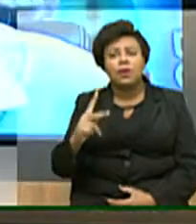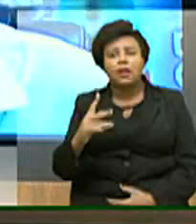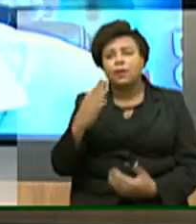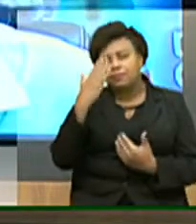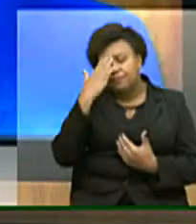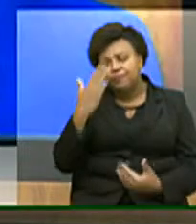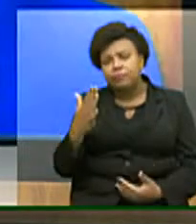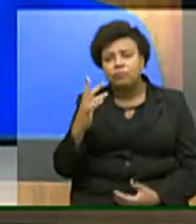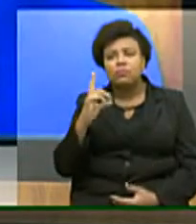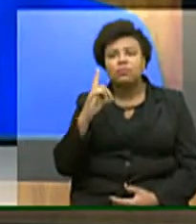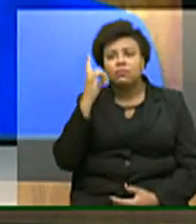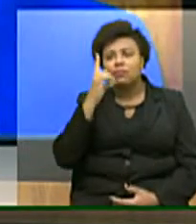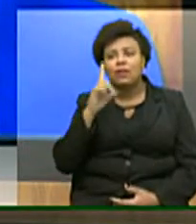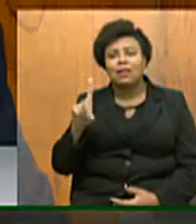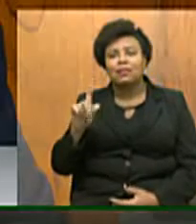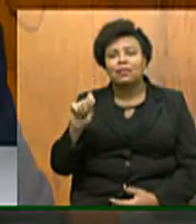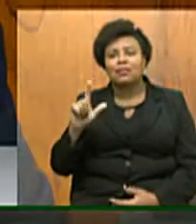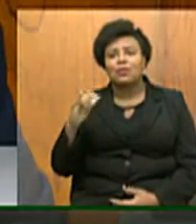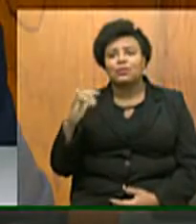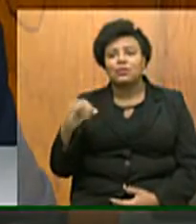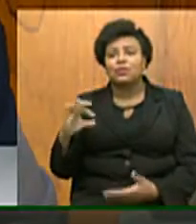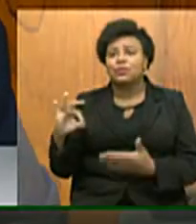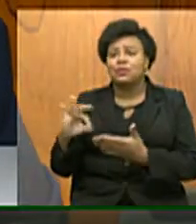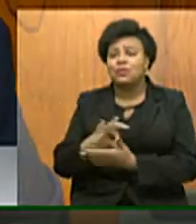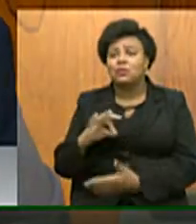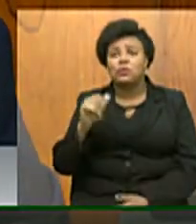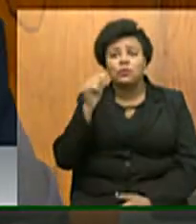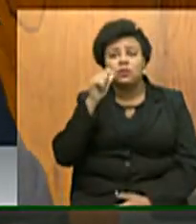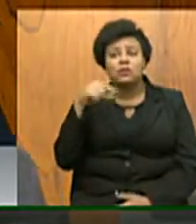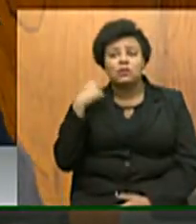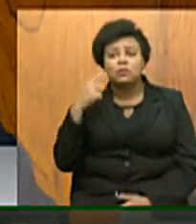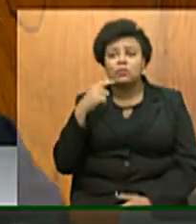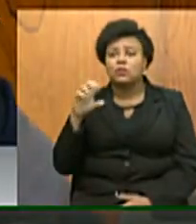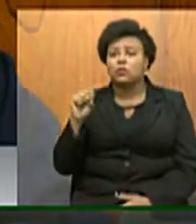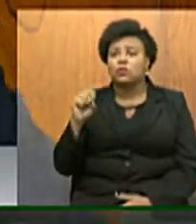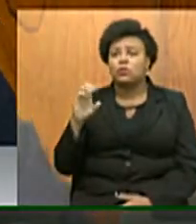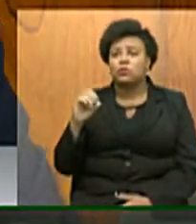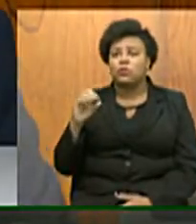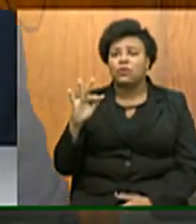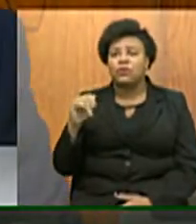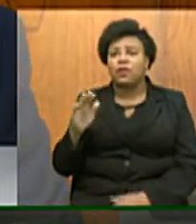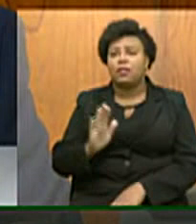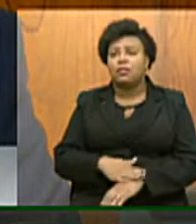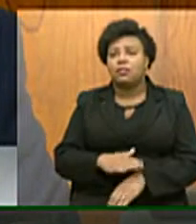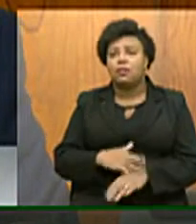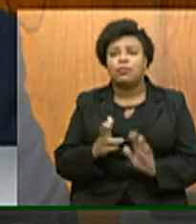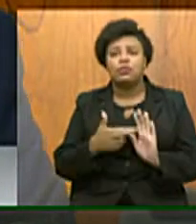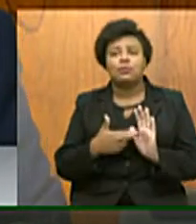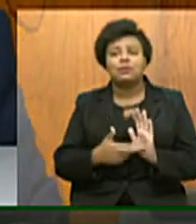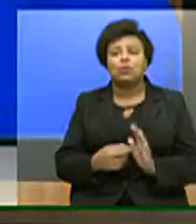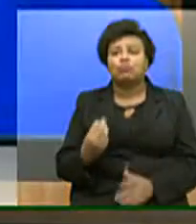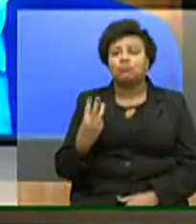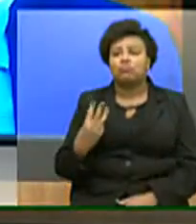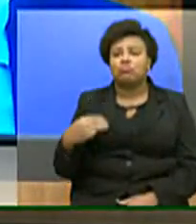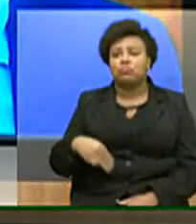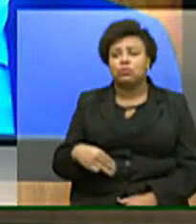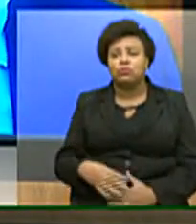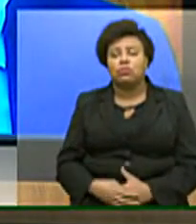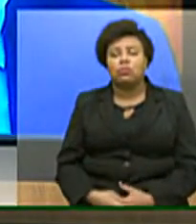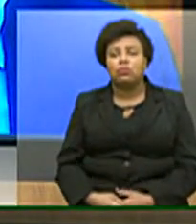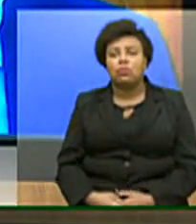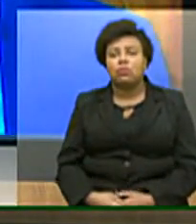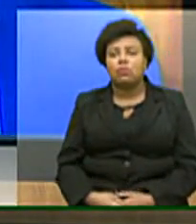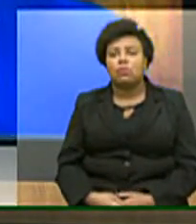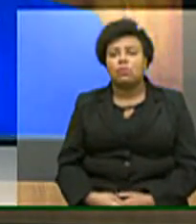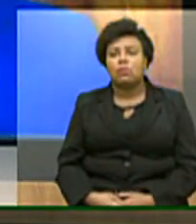deputado Dalciso Oliveira. Agora é inscrita a deputada Sofia Cavedon. A palavra está à sua disposição pelo tempo regimental de 3 minutos.